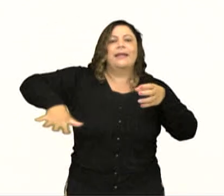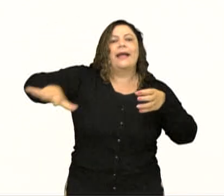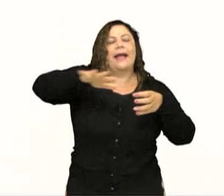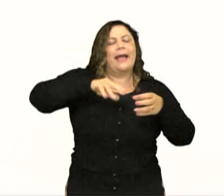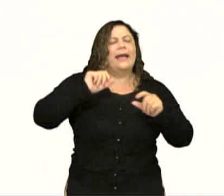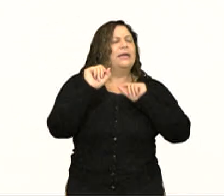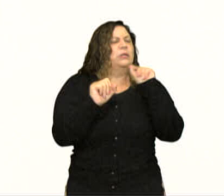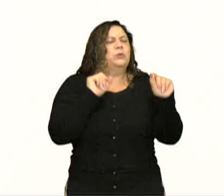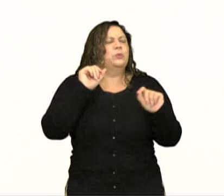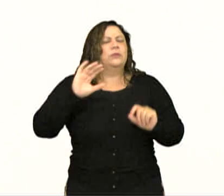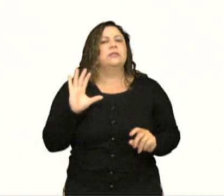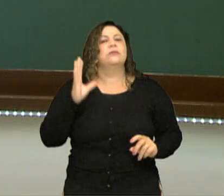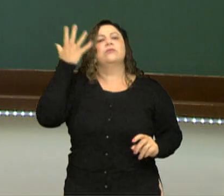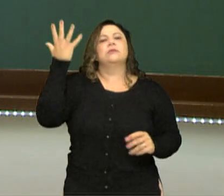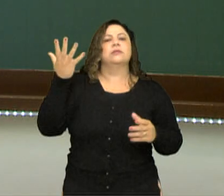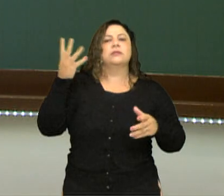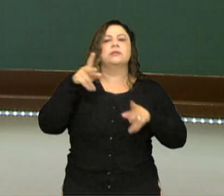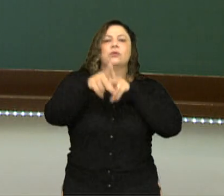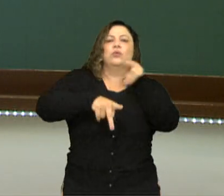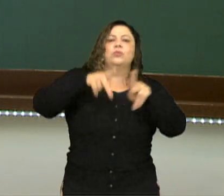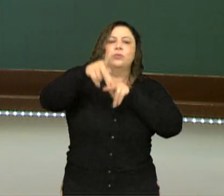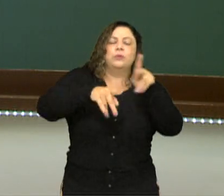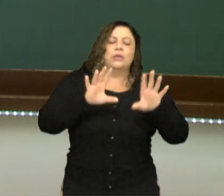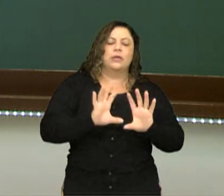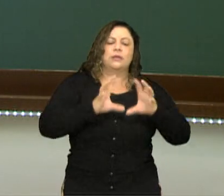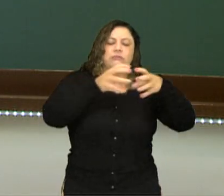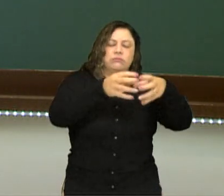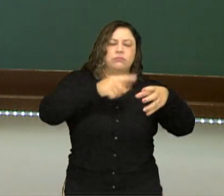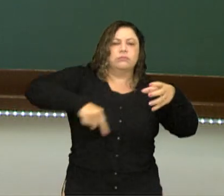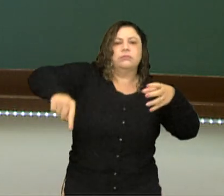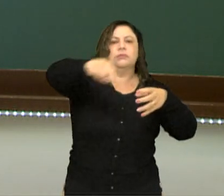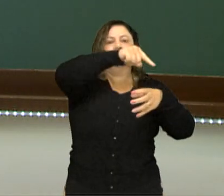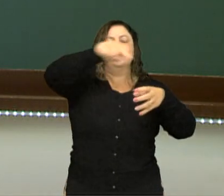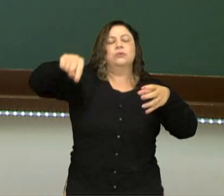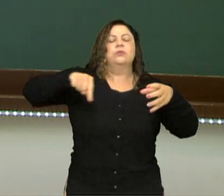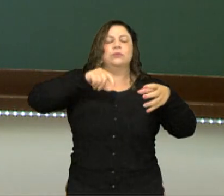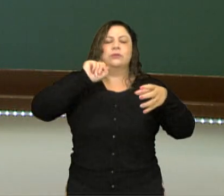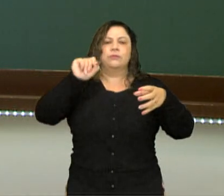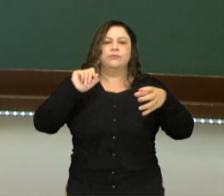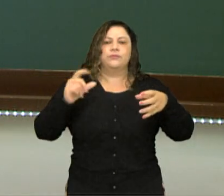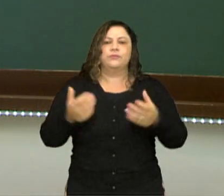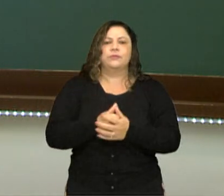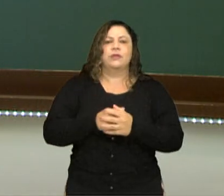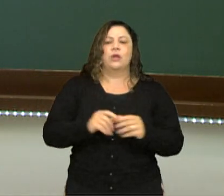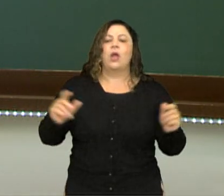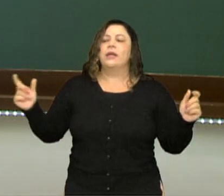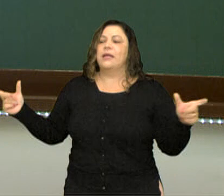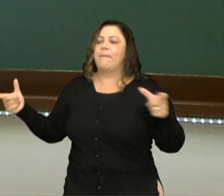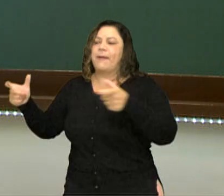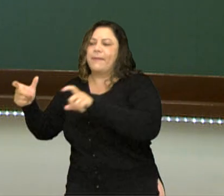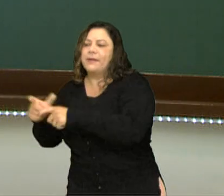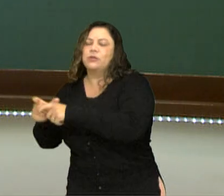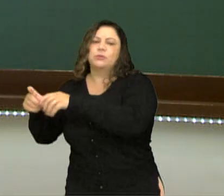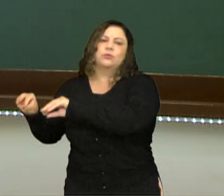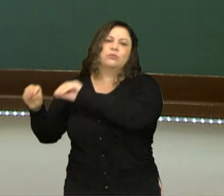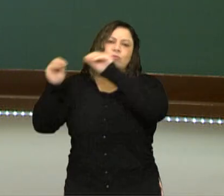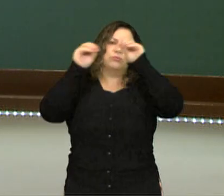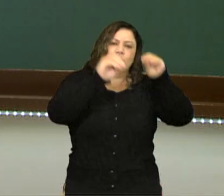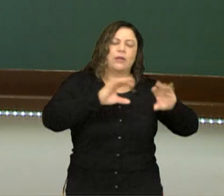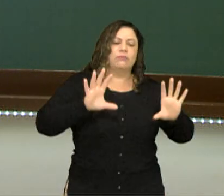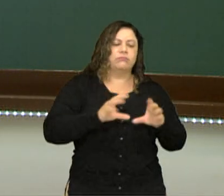essa concentração populacional em determinadas áreas, diminuindo a ocupação em outras, né?